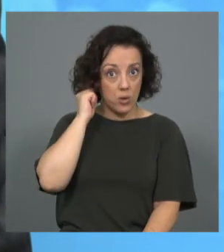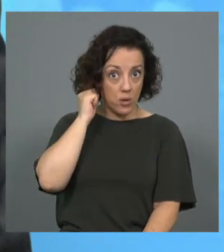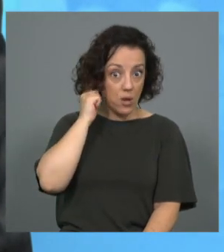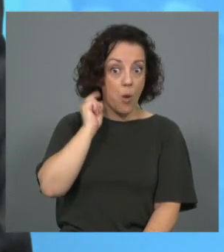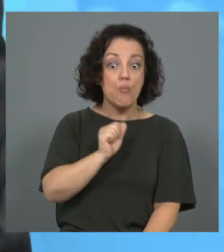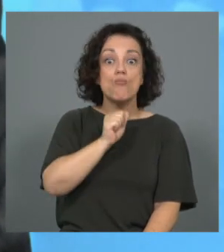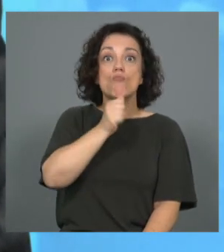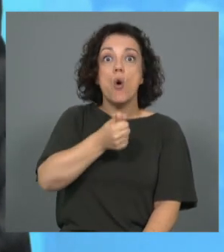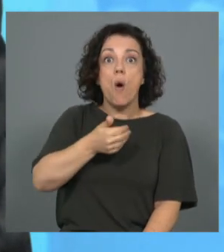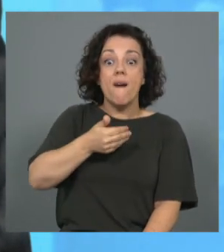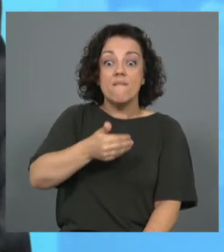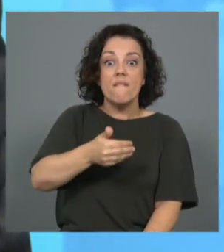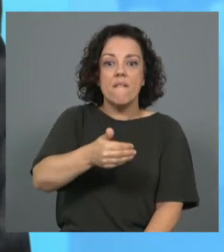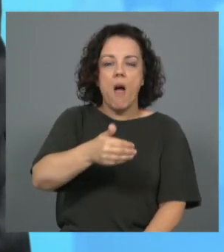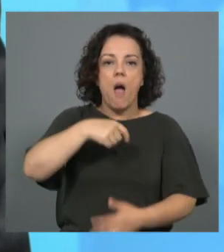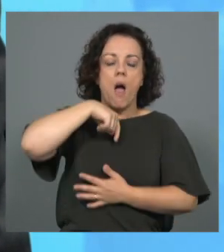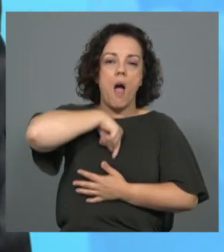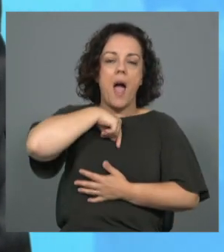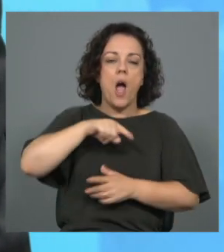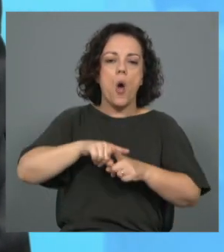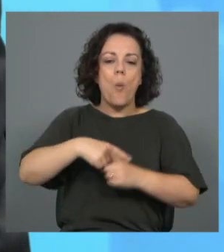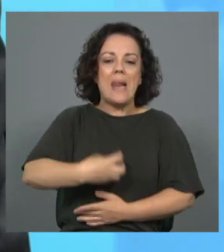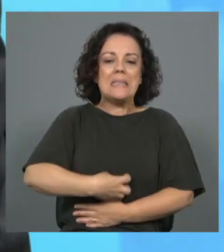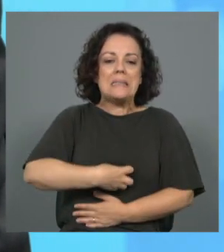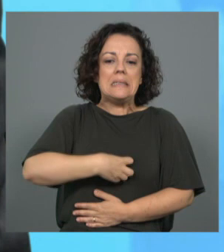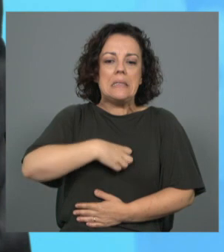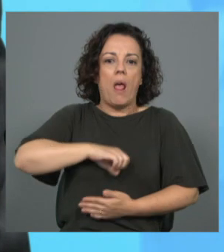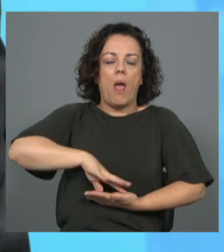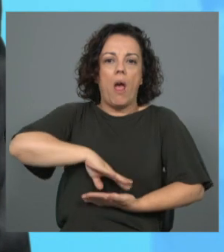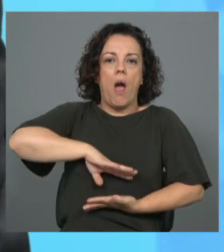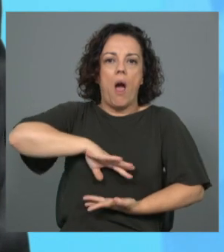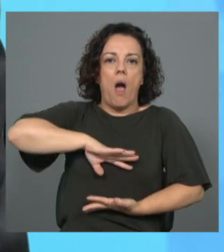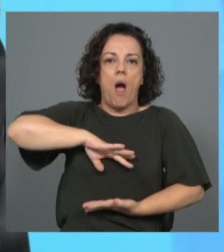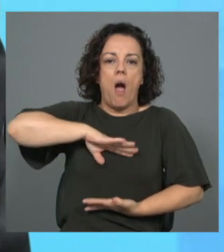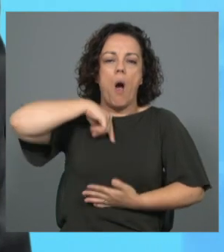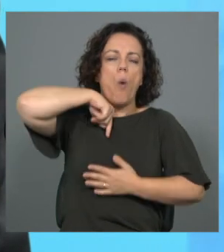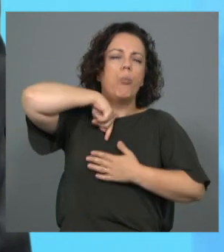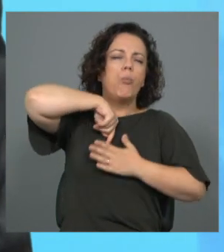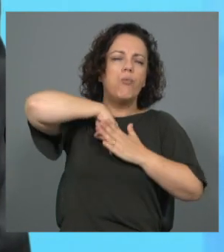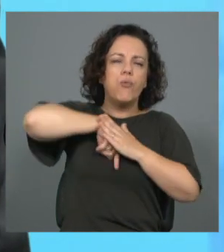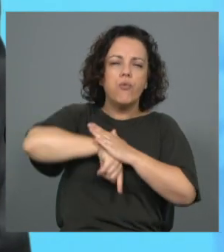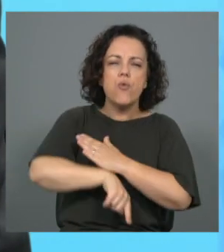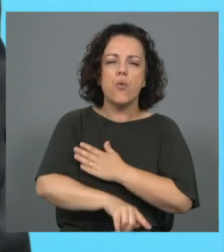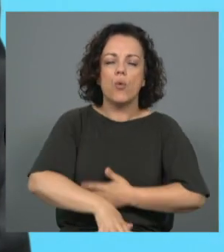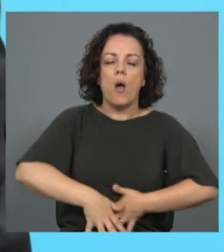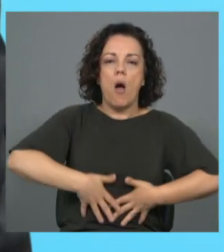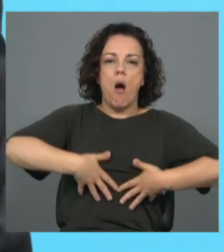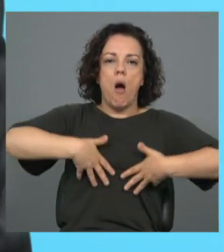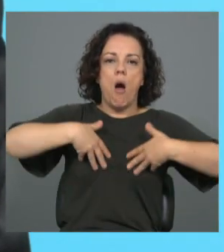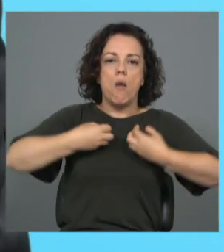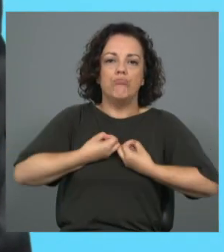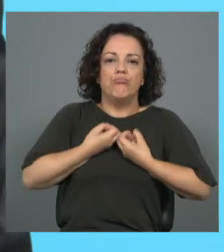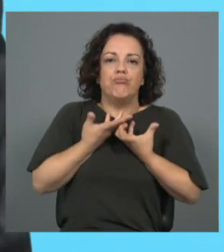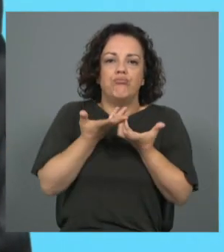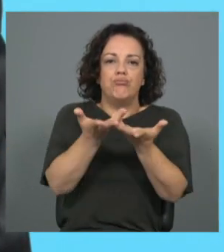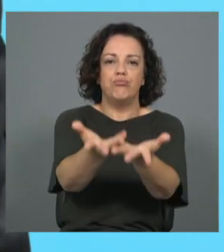acumula, apinha os seus sentimentos, deixa que as emoções mais profundas corram pelas suas veias para